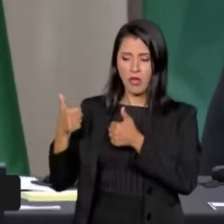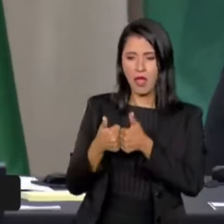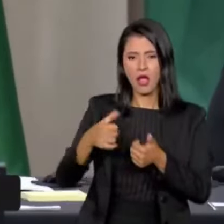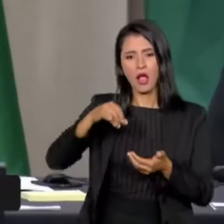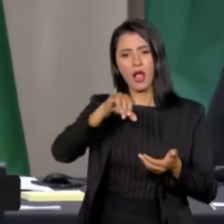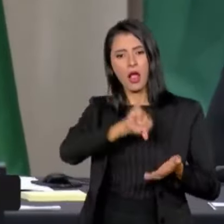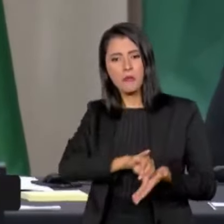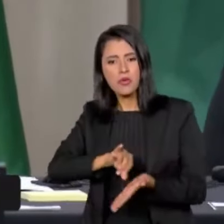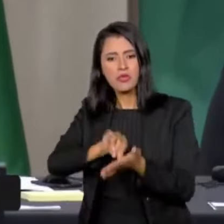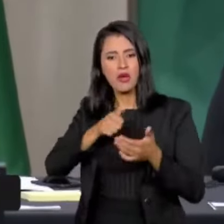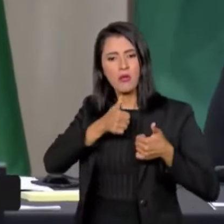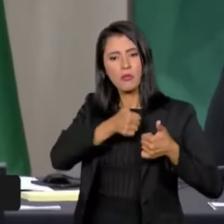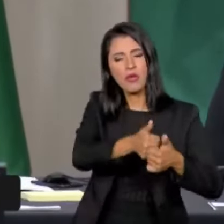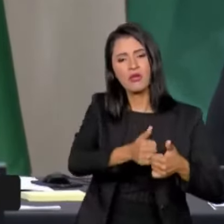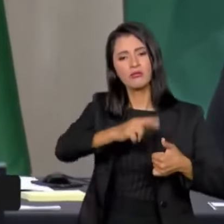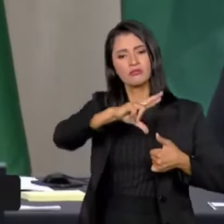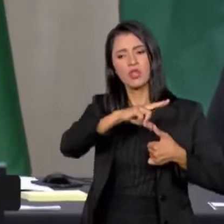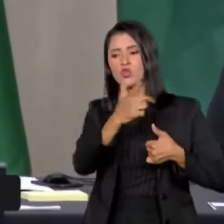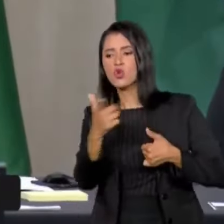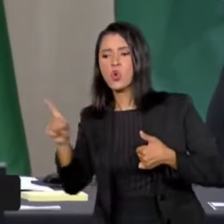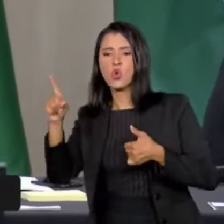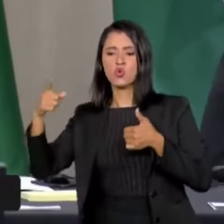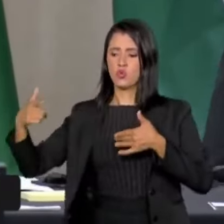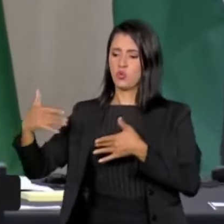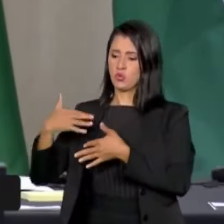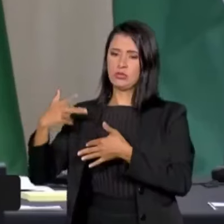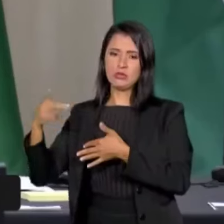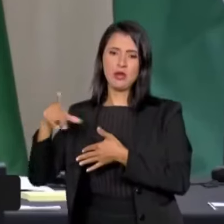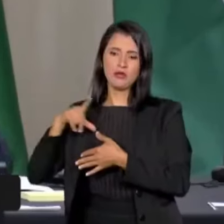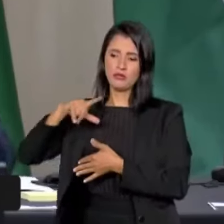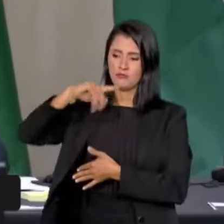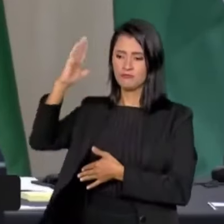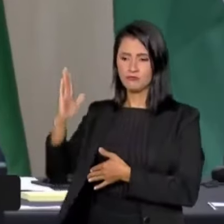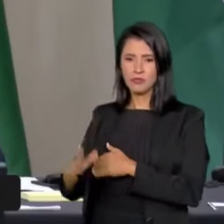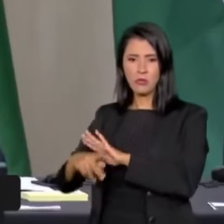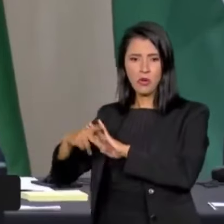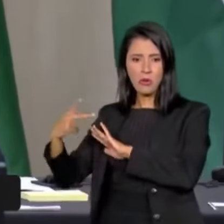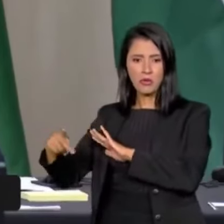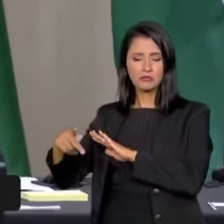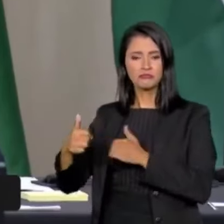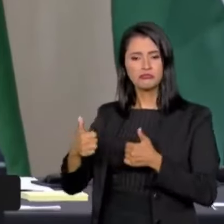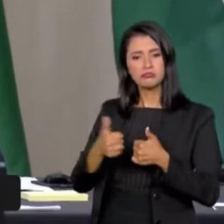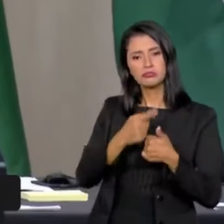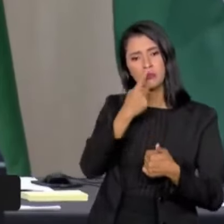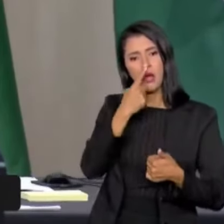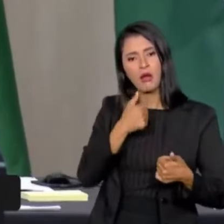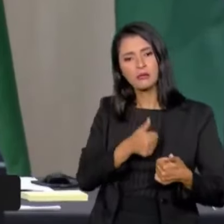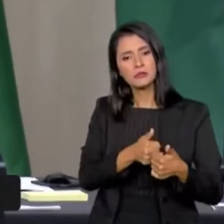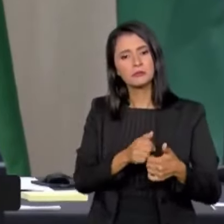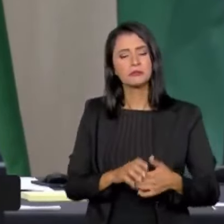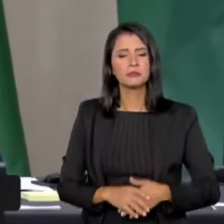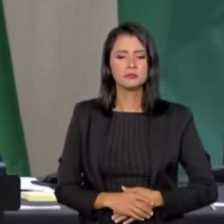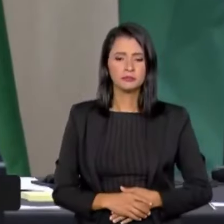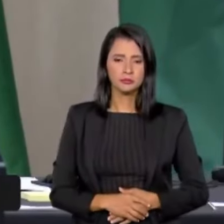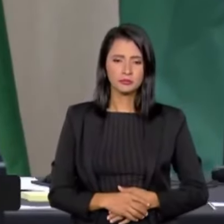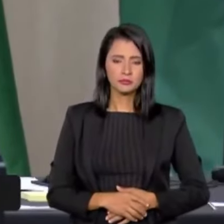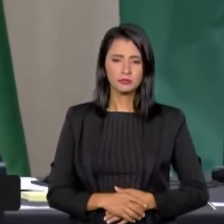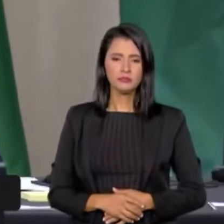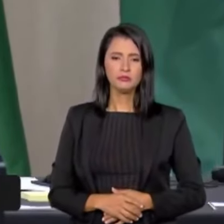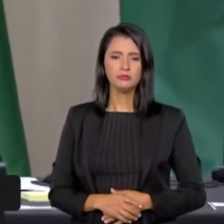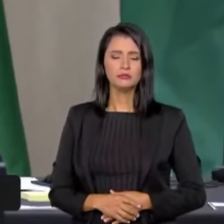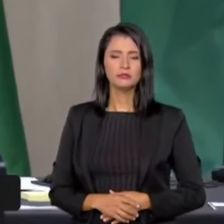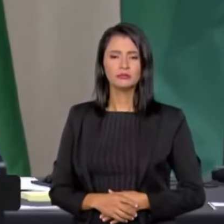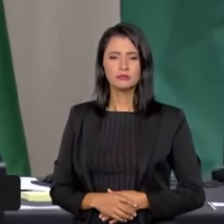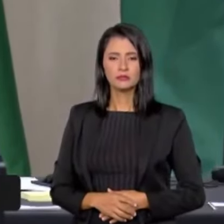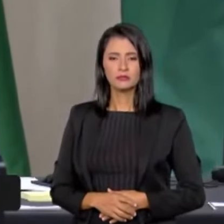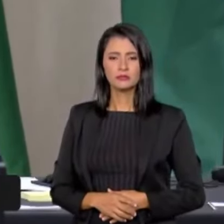Caribe do que de outras grandes cidades brasileiras. Belém, Boa Vista and Manaus cities are closer